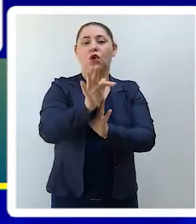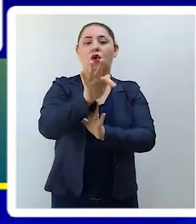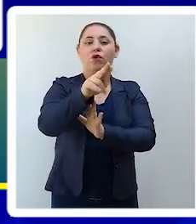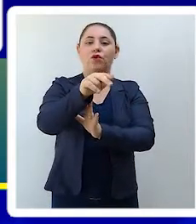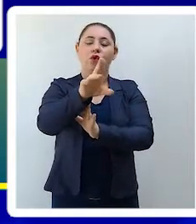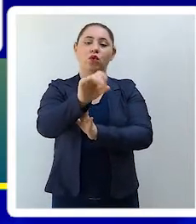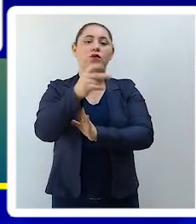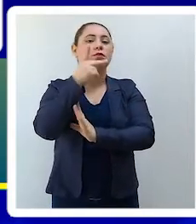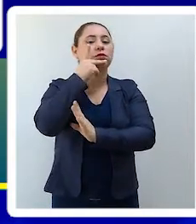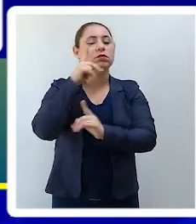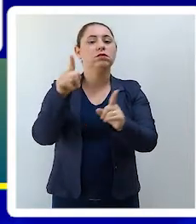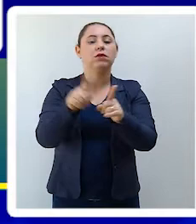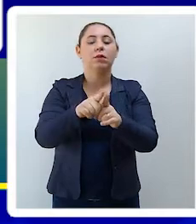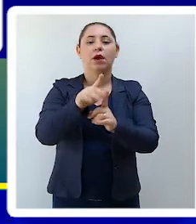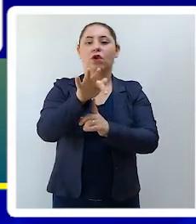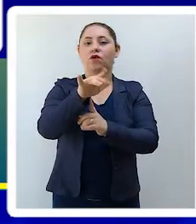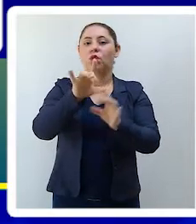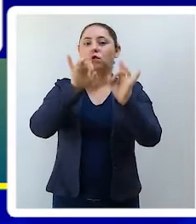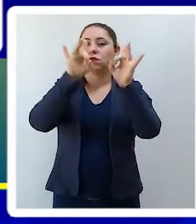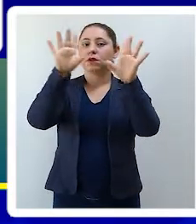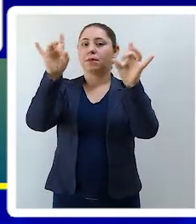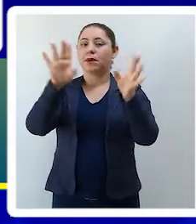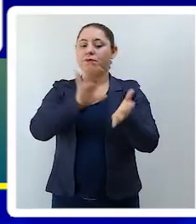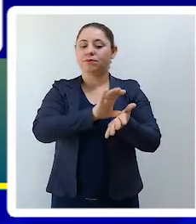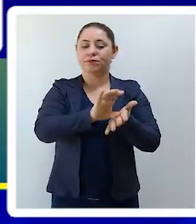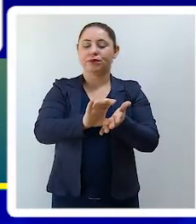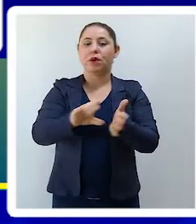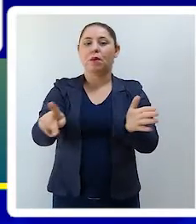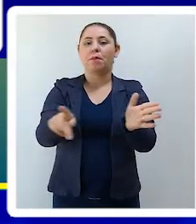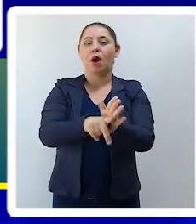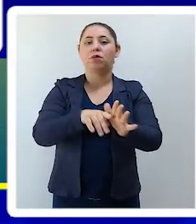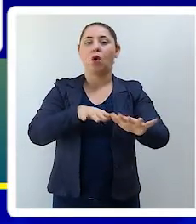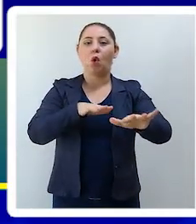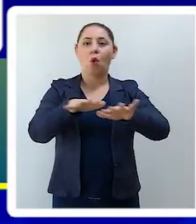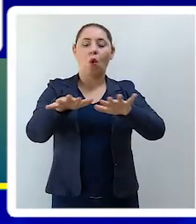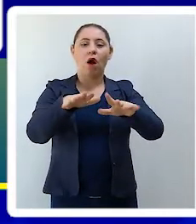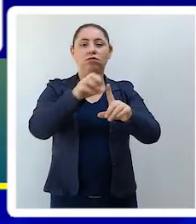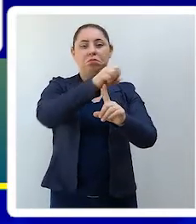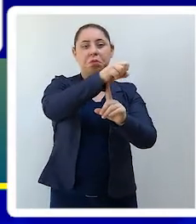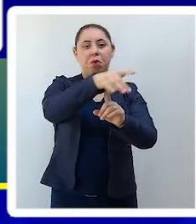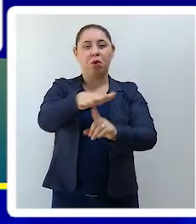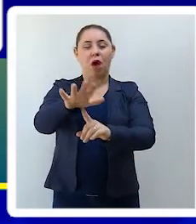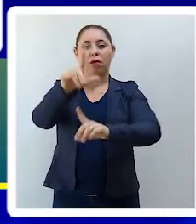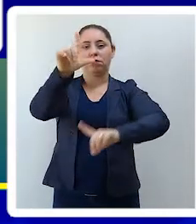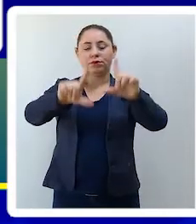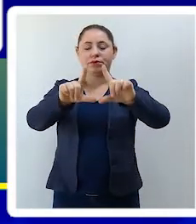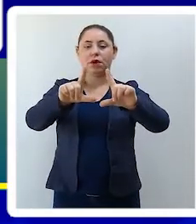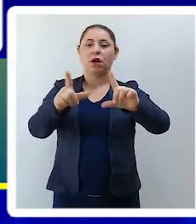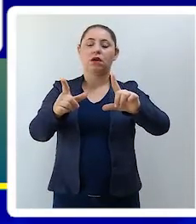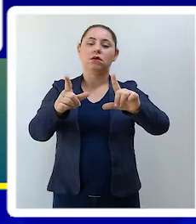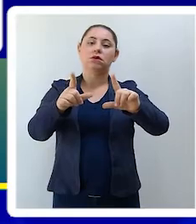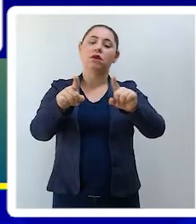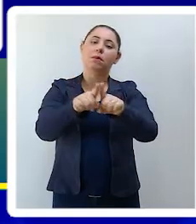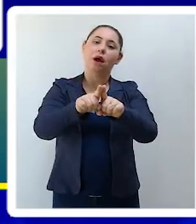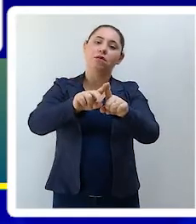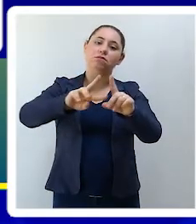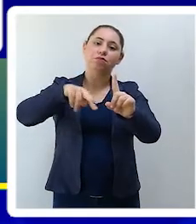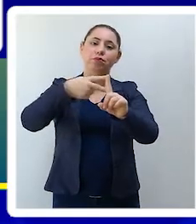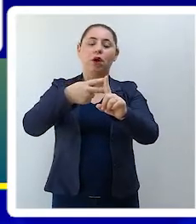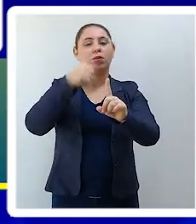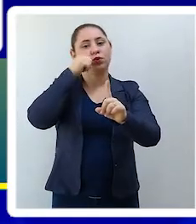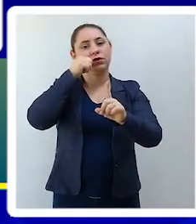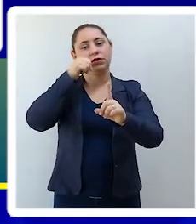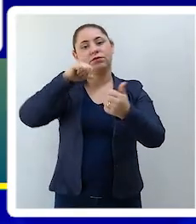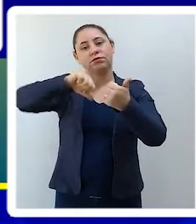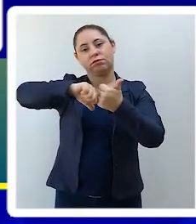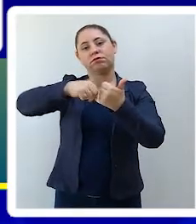tanto do fundo partidário, quanto do Fundo Especial de Financiamento de Campanha para o incremento de campanhas